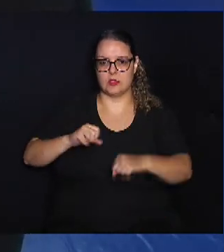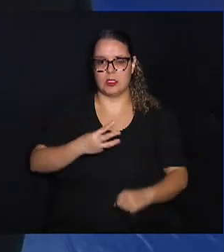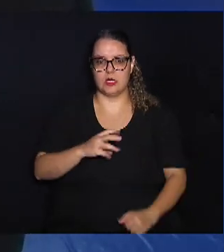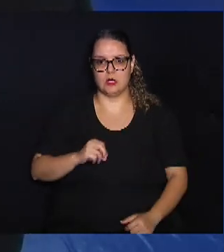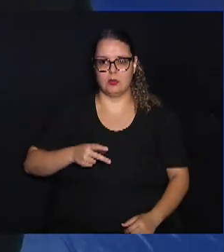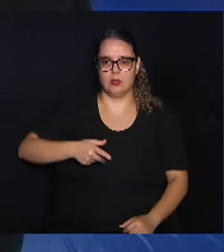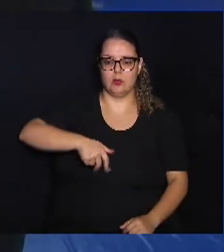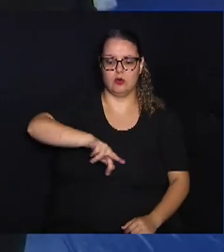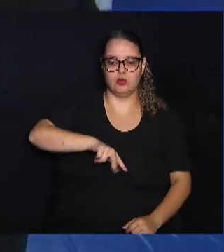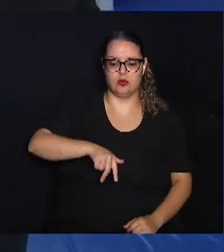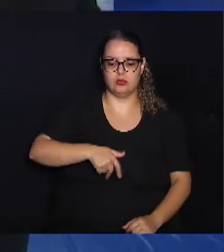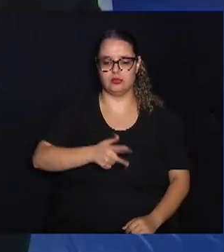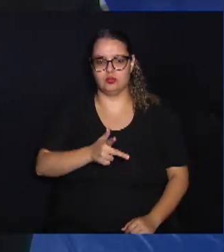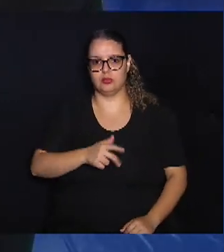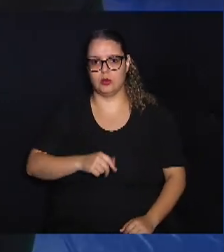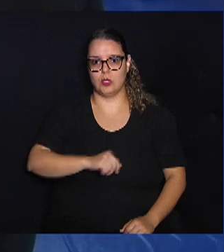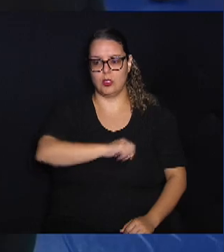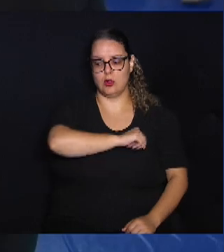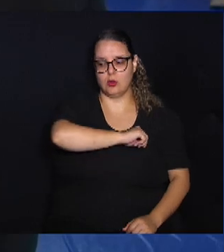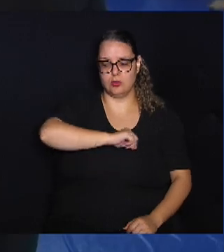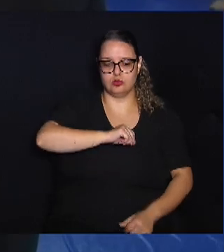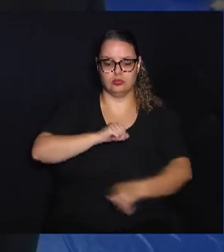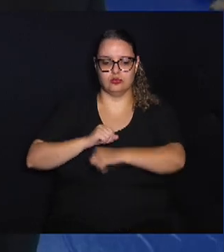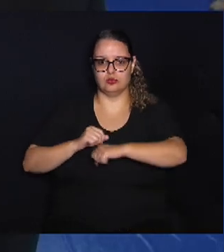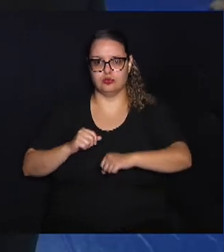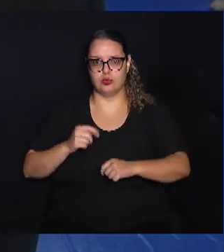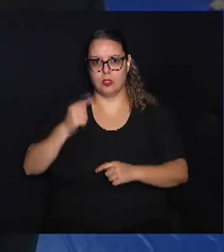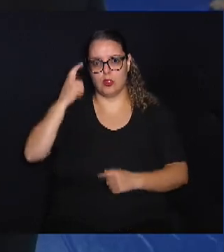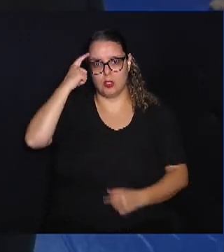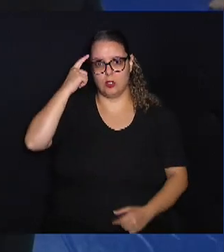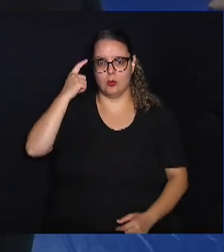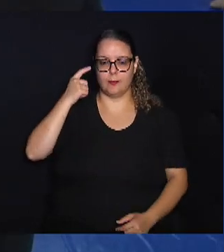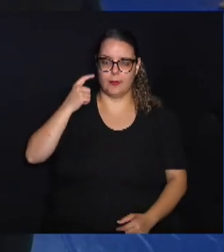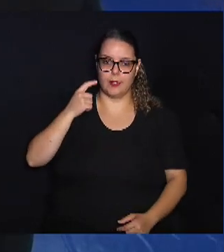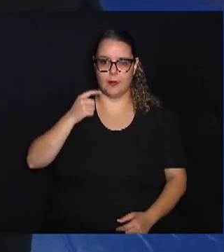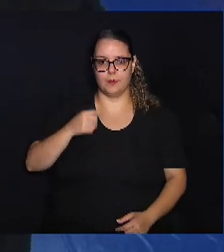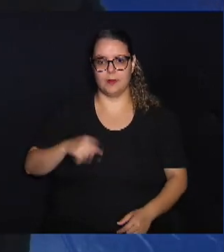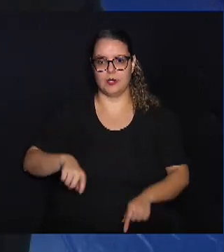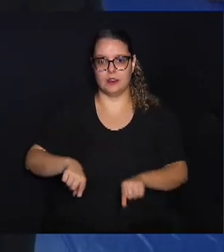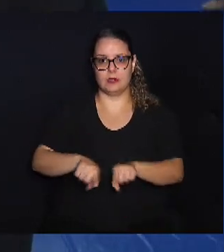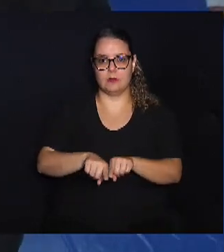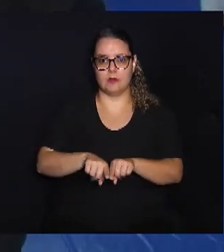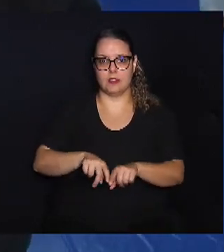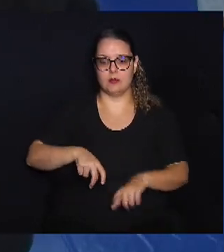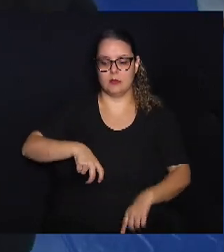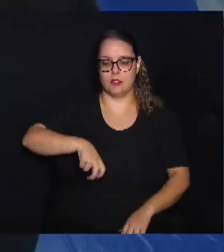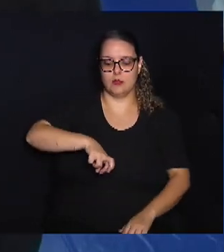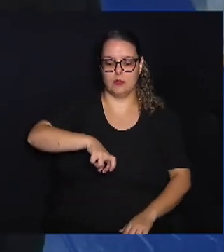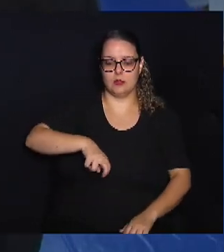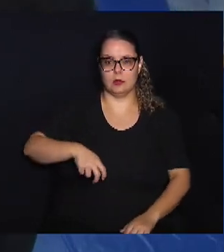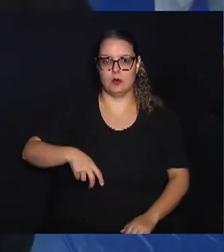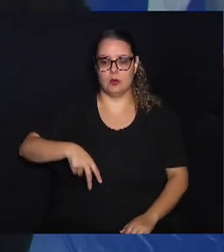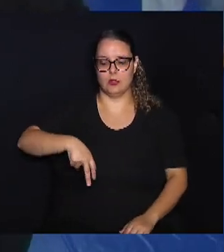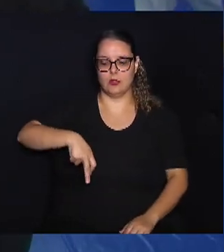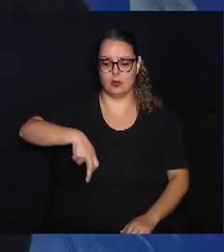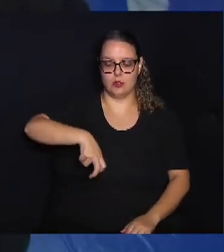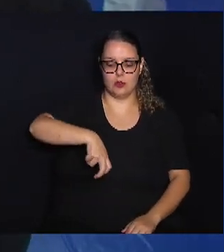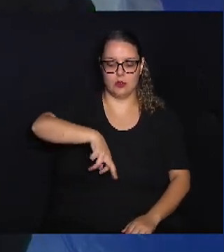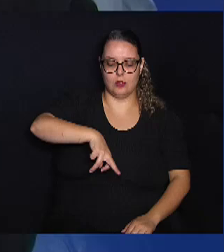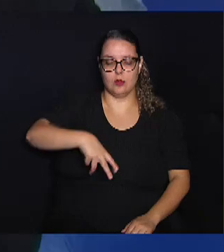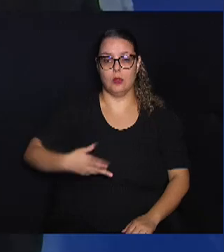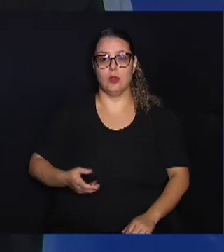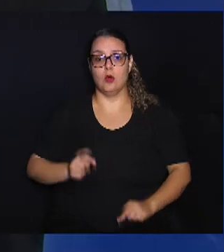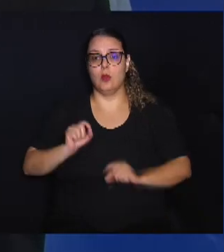de chute. Cotoveladas, cabeçadas, também pode e joelhadas. O que não é permitido dentro de um combate de